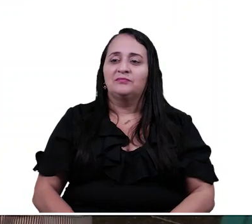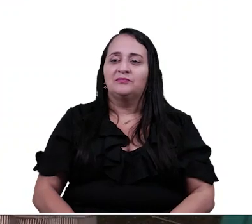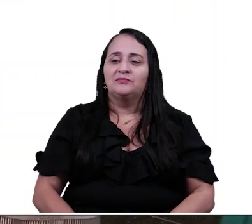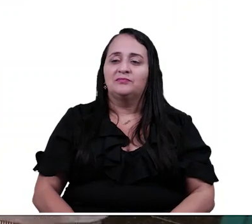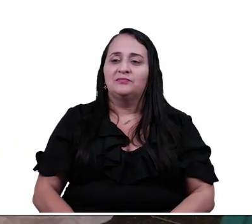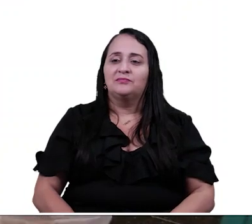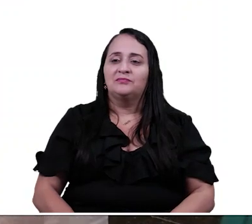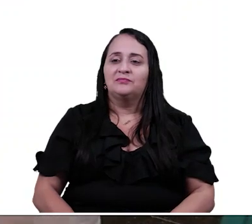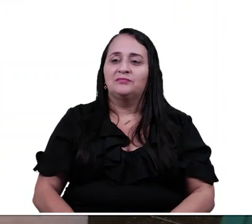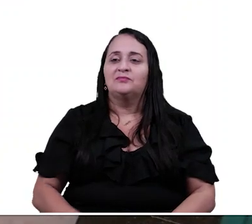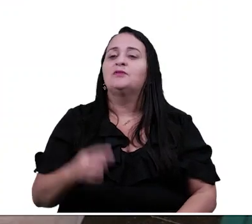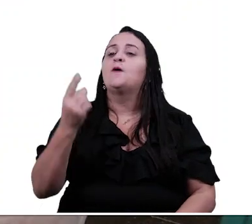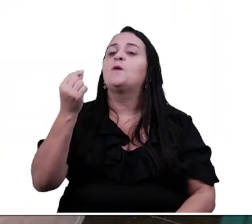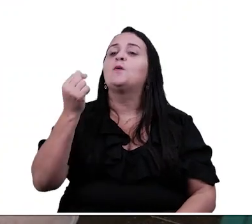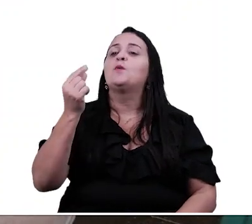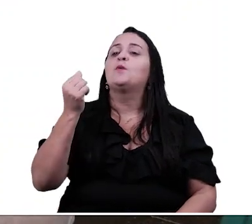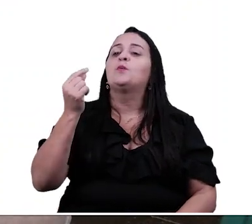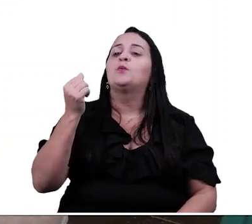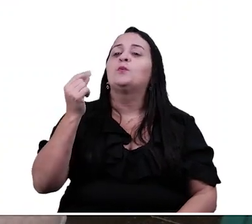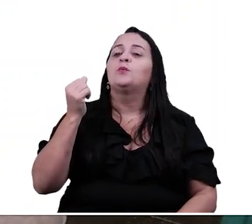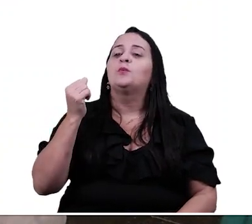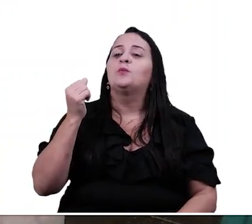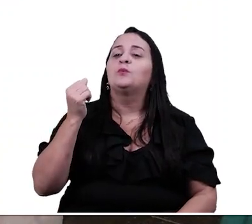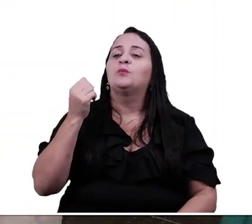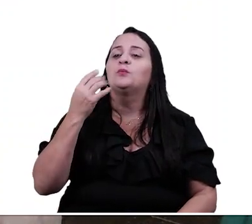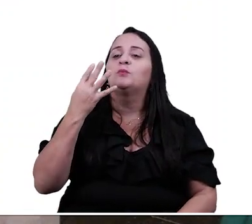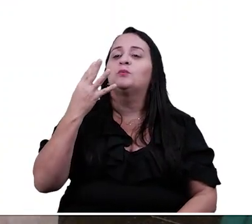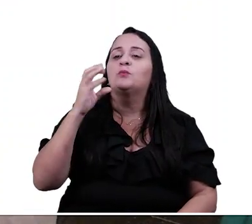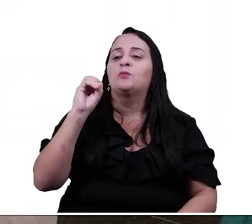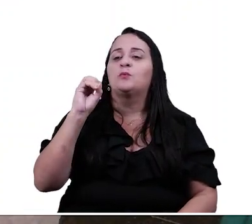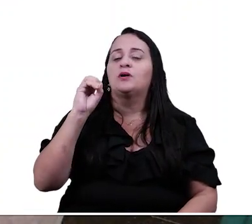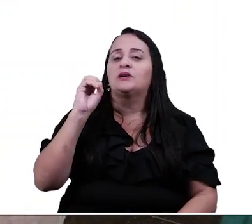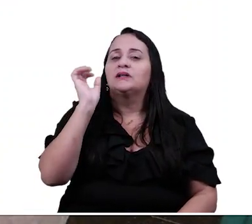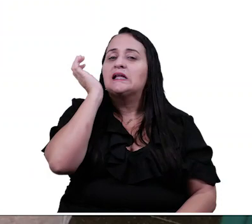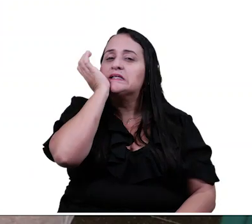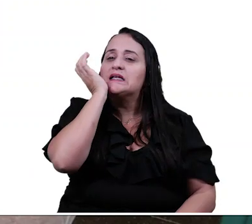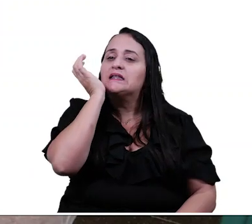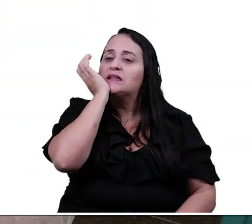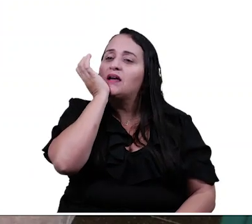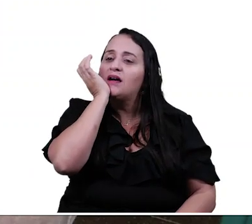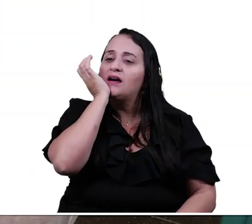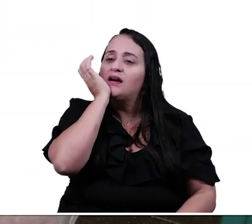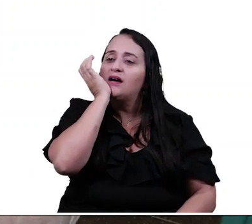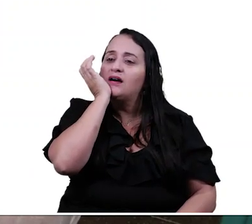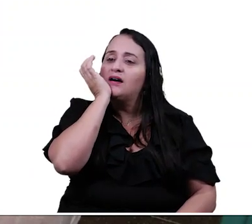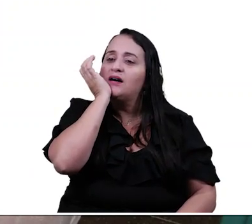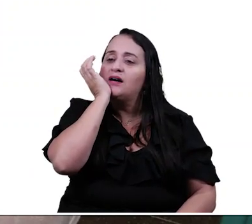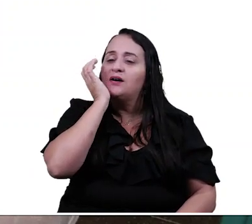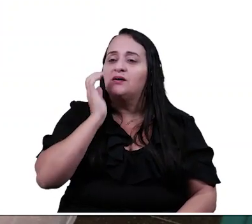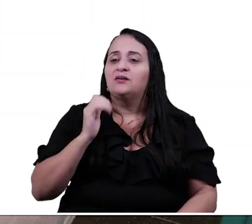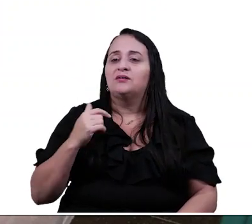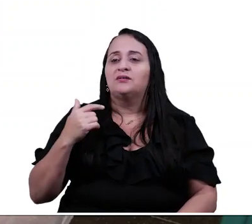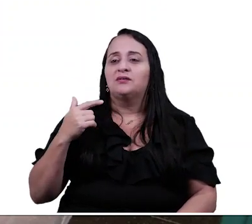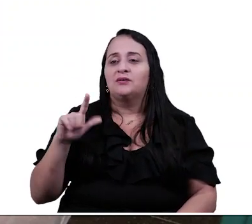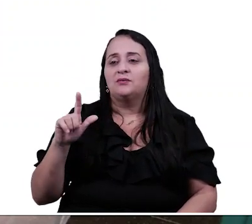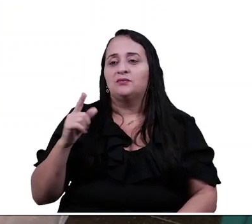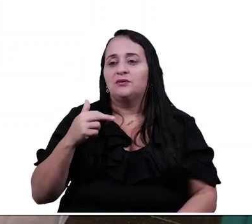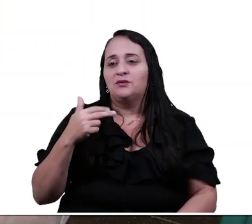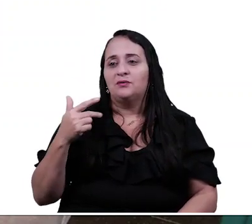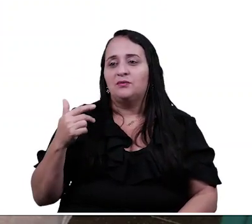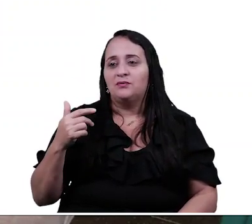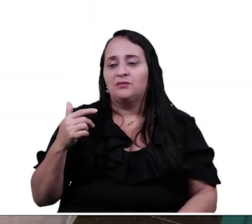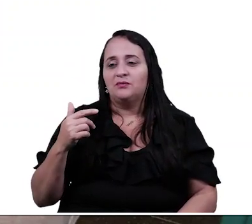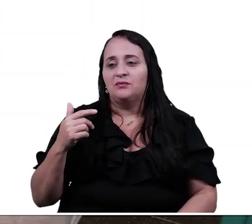Beleza. Quanto é que o senhor vai me dar de troco? Eu vou te dar 40 centavos de troco. Pronto, então aqui que pronto, já dá pra comprar truco. Outra